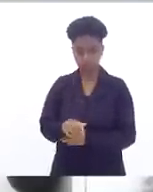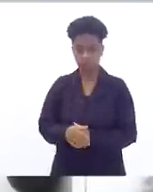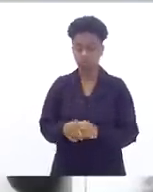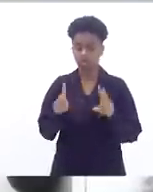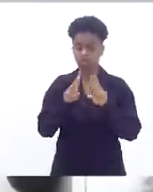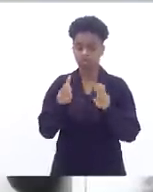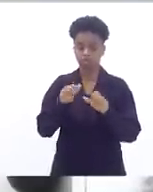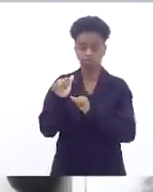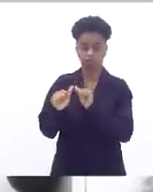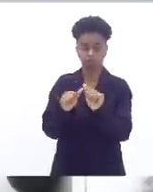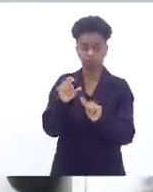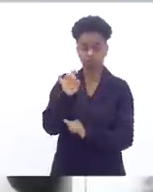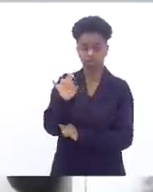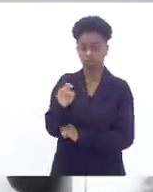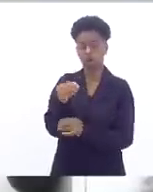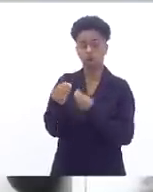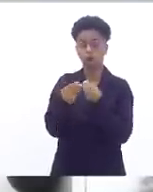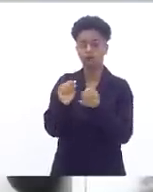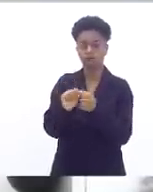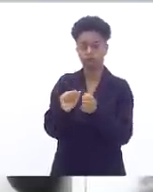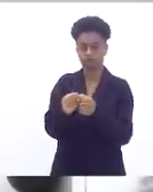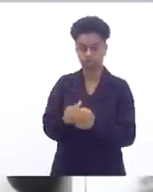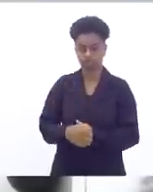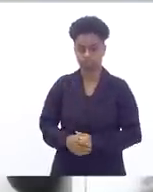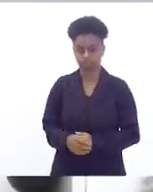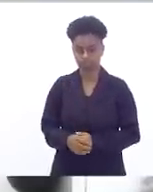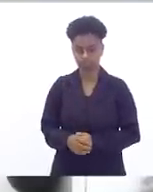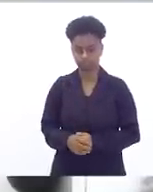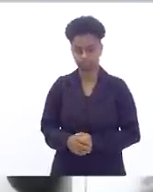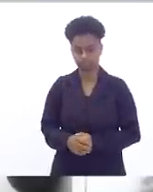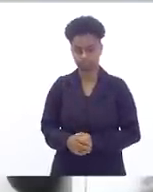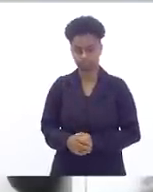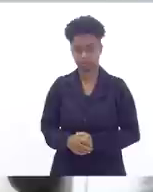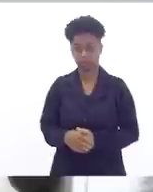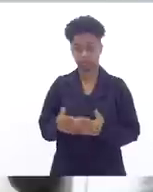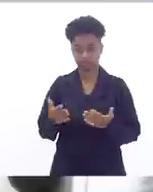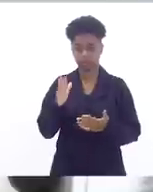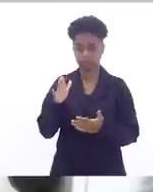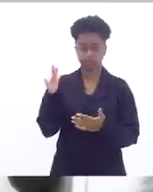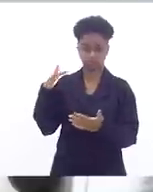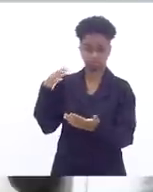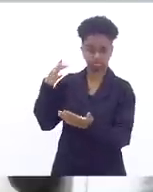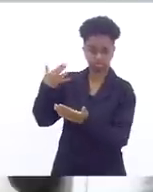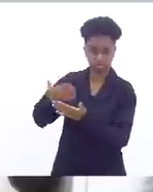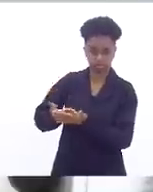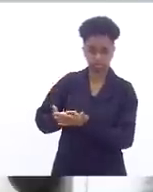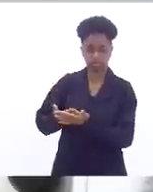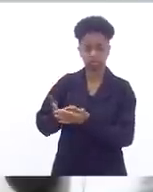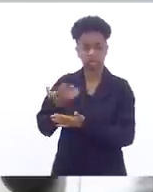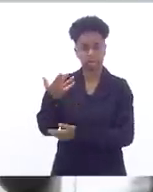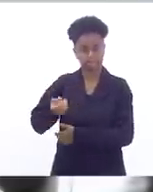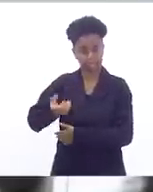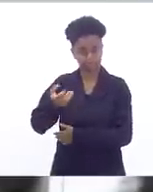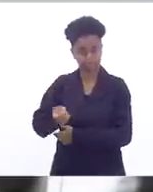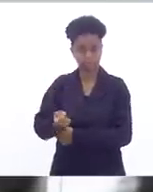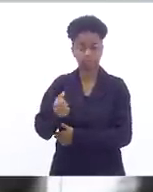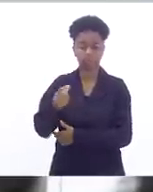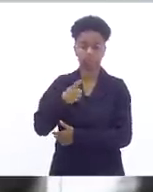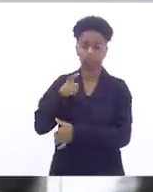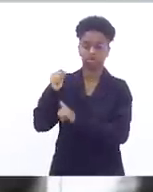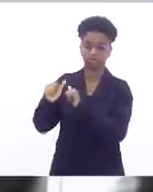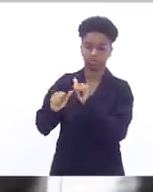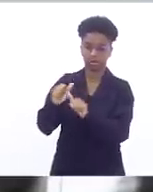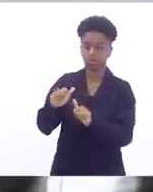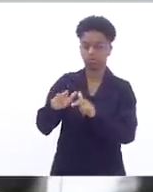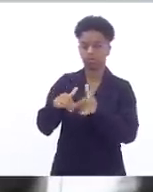automática o que fazer bom historicamente as pensões eram atualizadas pelos